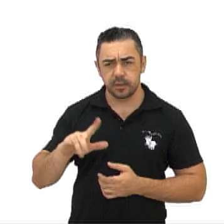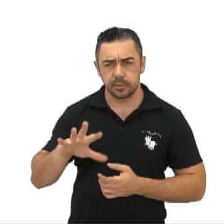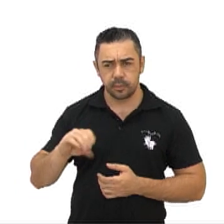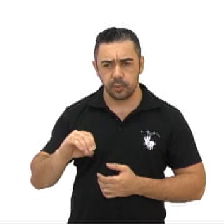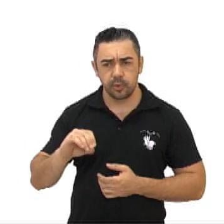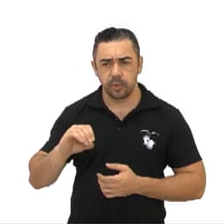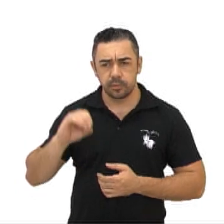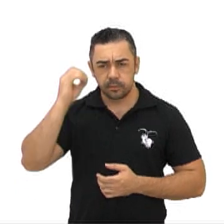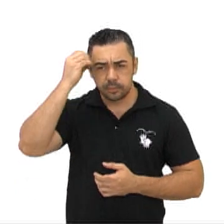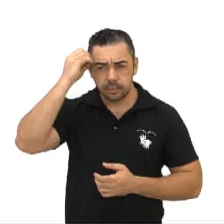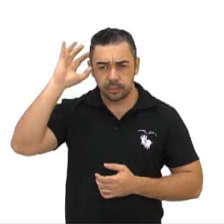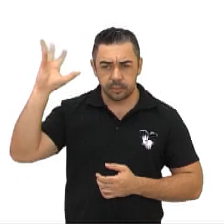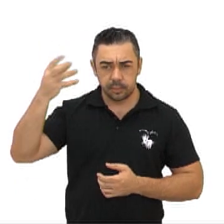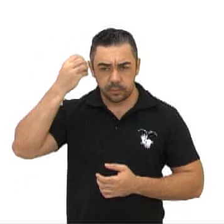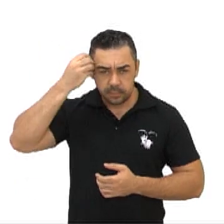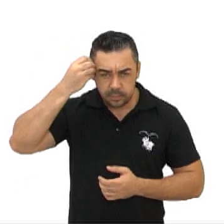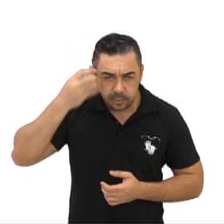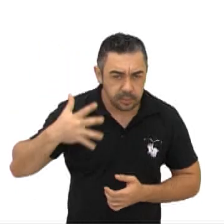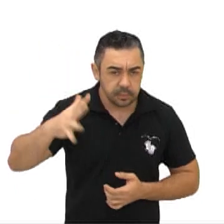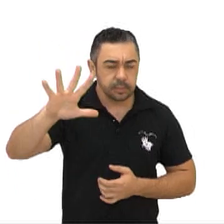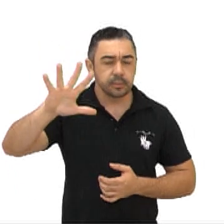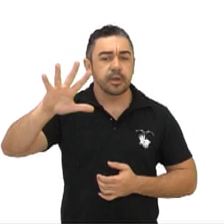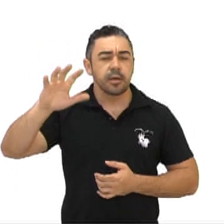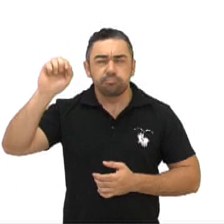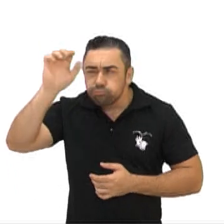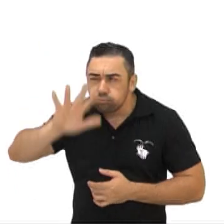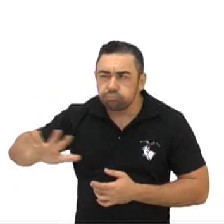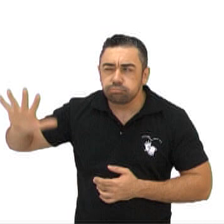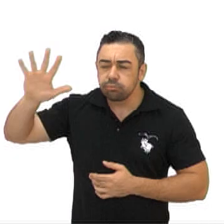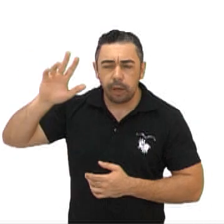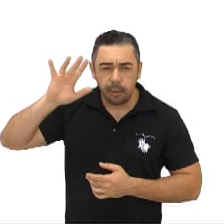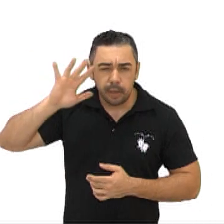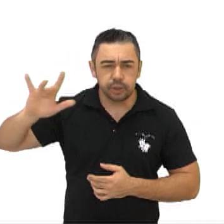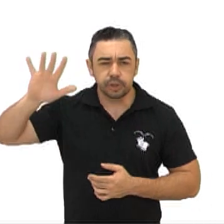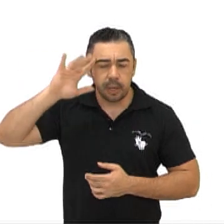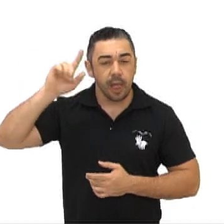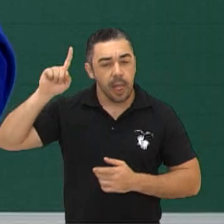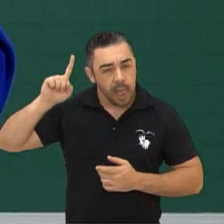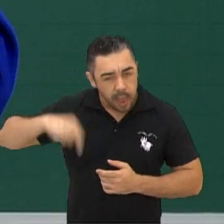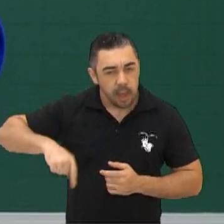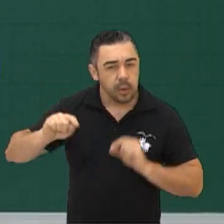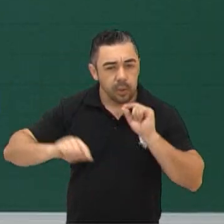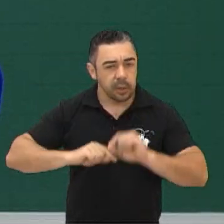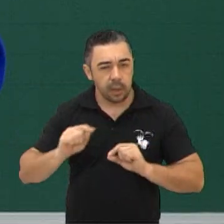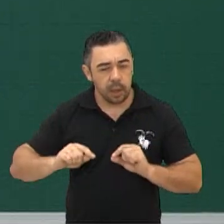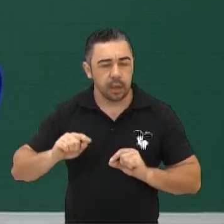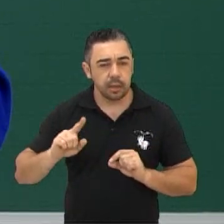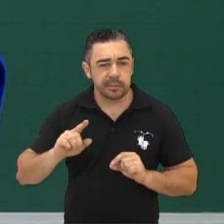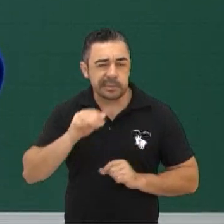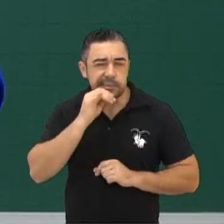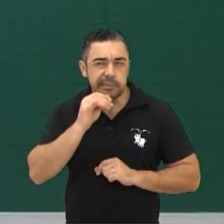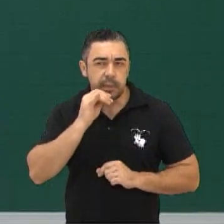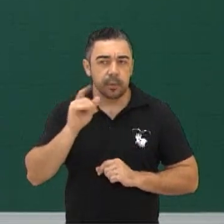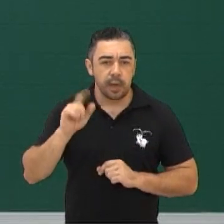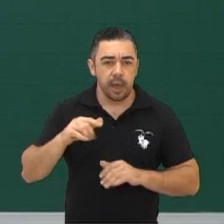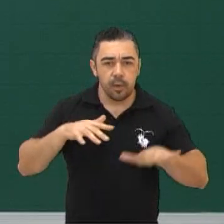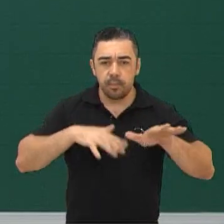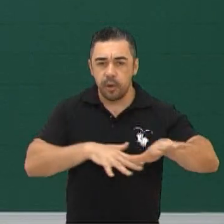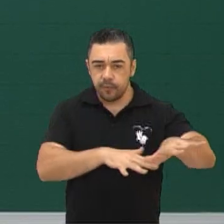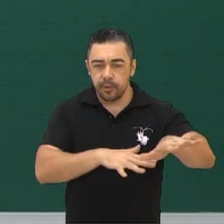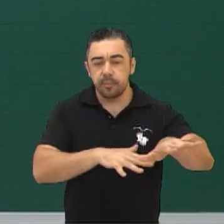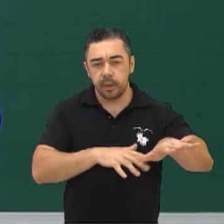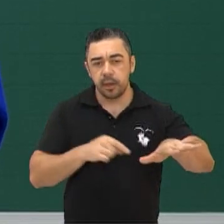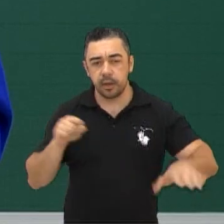trabalha o surreal, o universo dos sonhos. Ele, até posso dizer que ele é um desdobramento do movimento